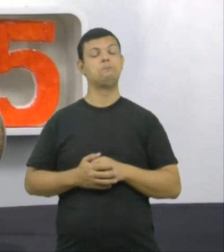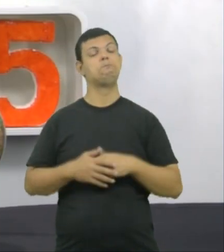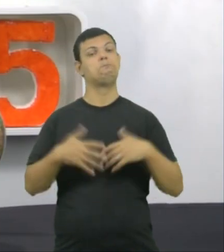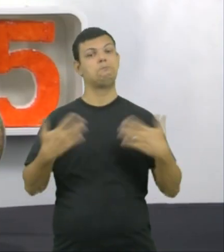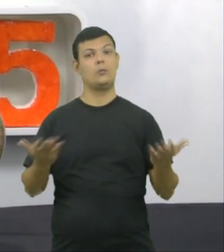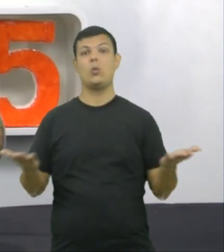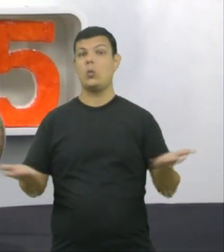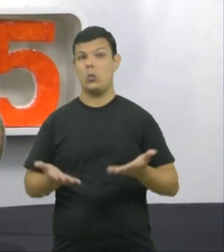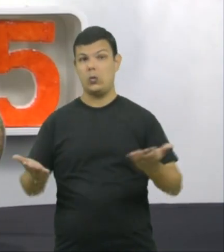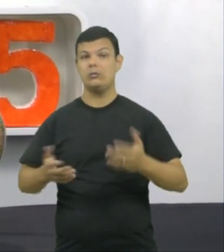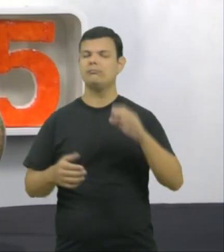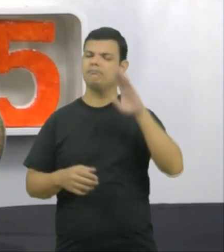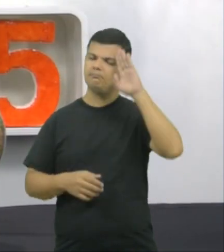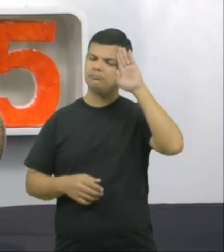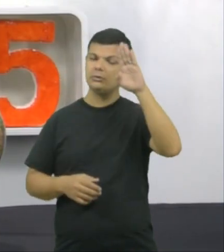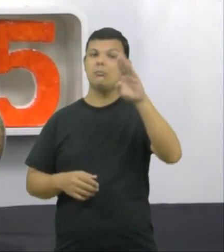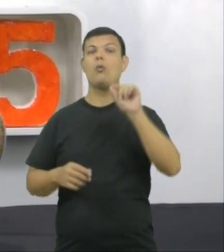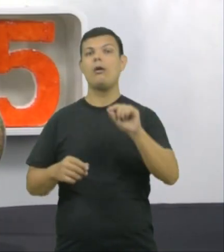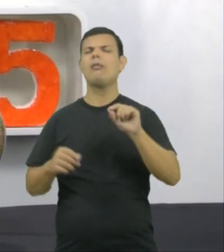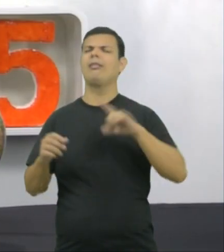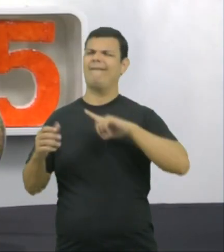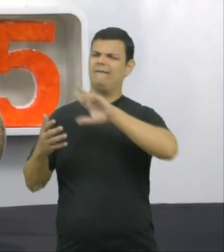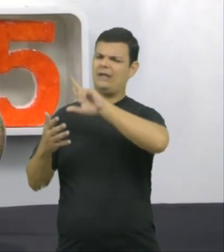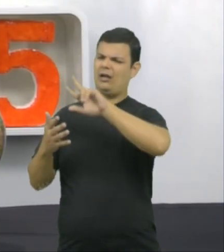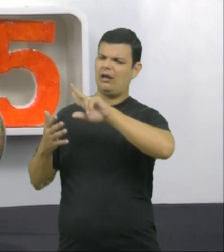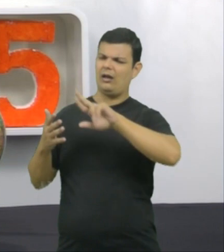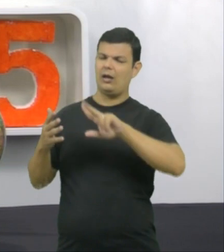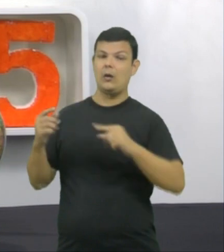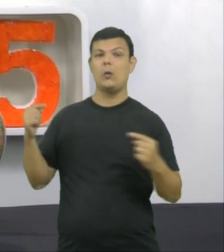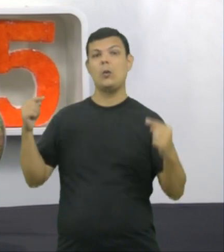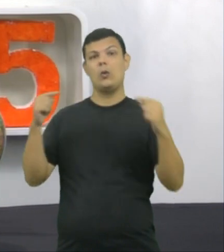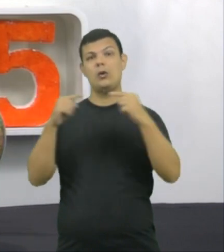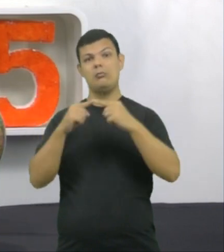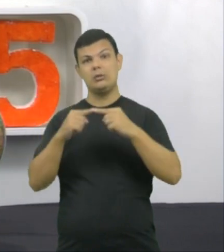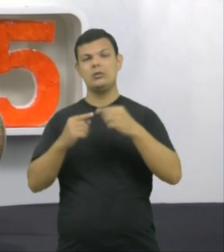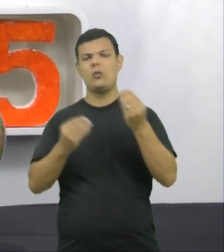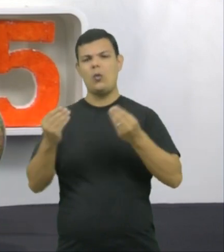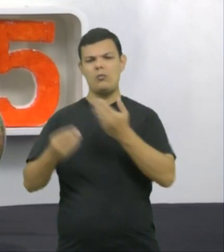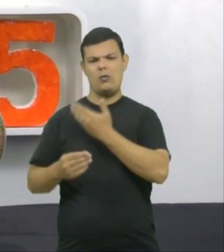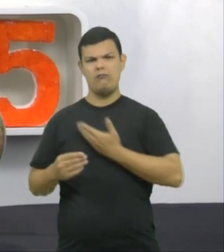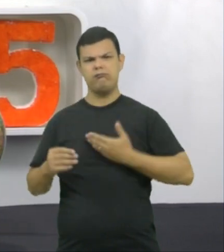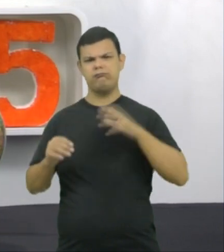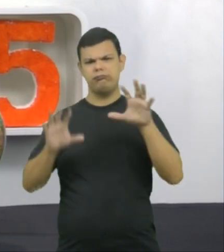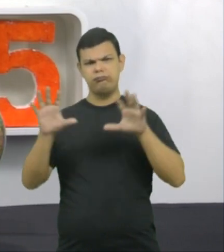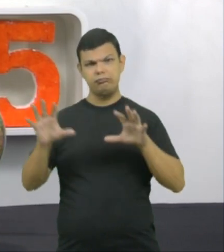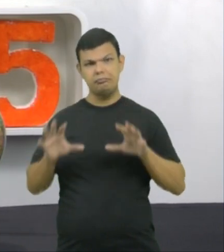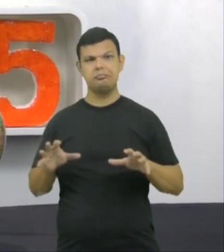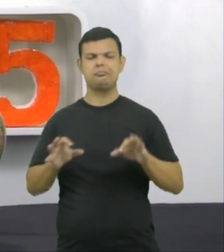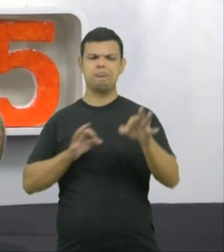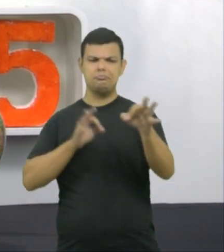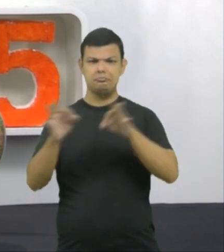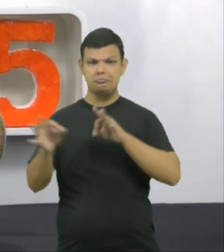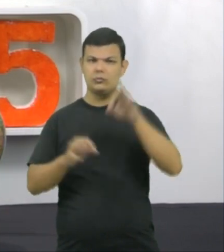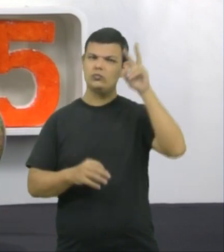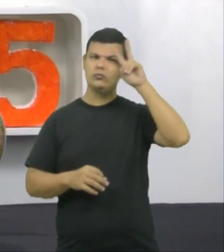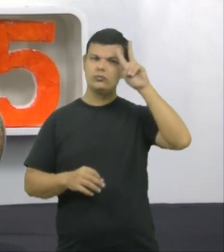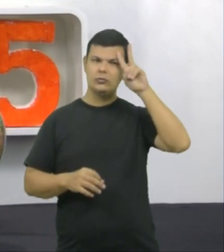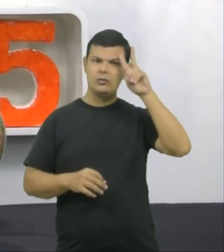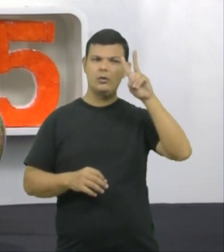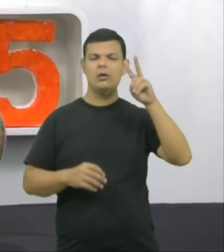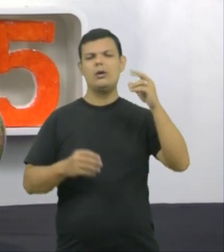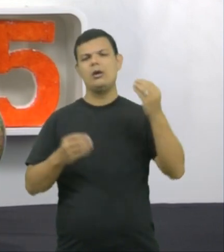nossa missão é falar sobre várias coisas relacionadas à construção do Estado, à história da construção do Estado, conceitos